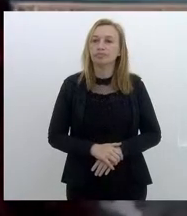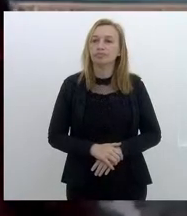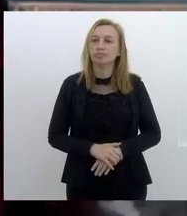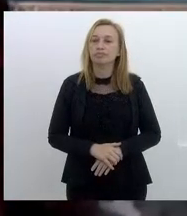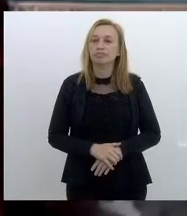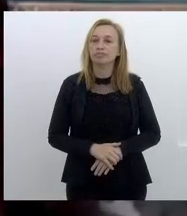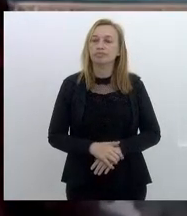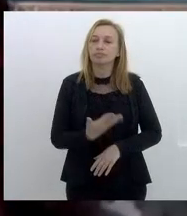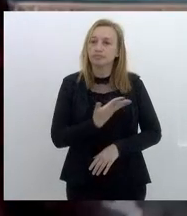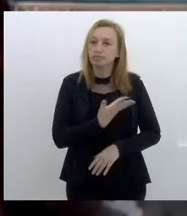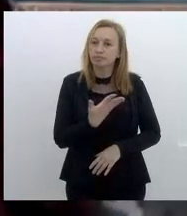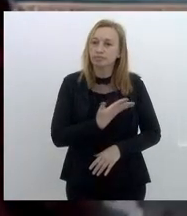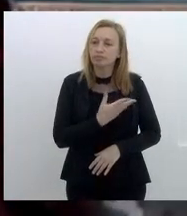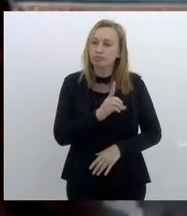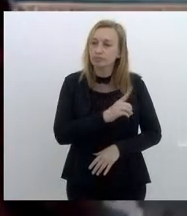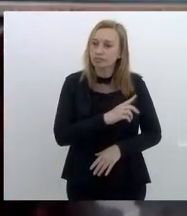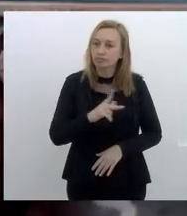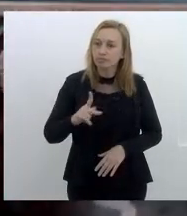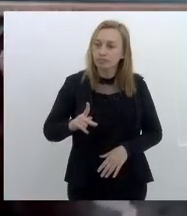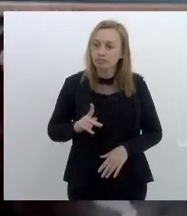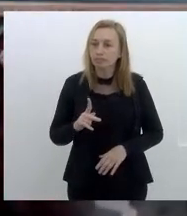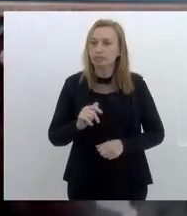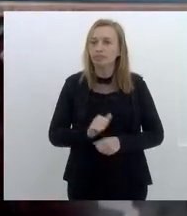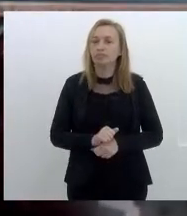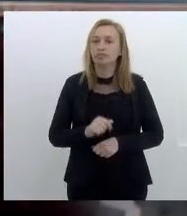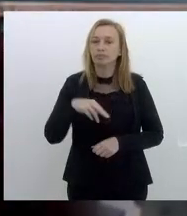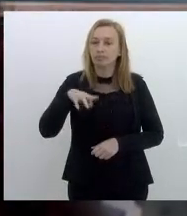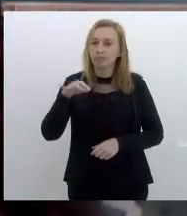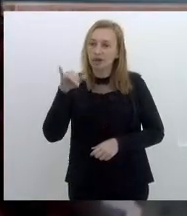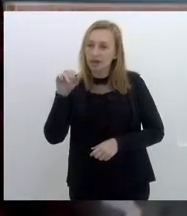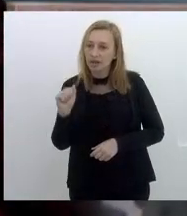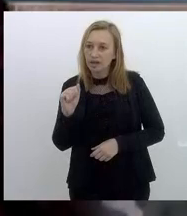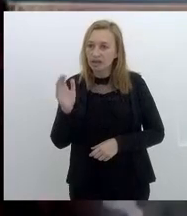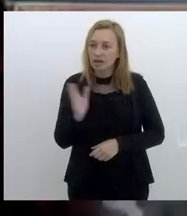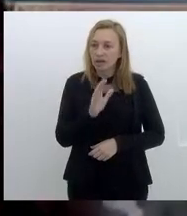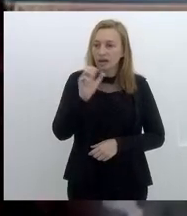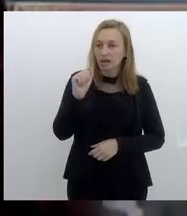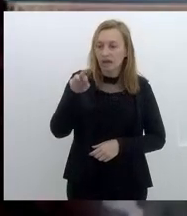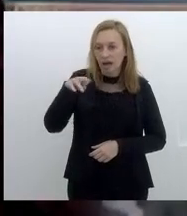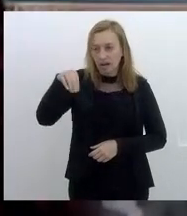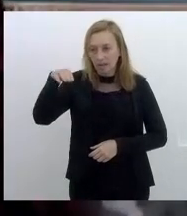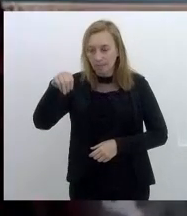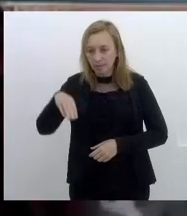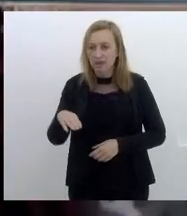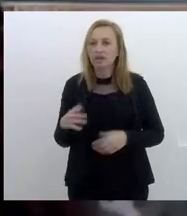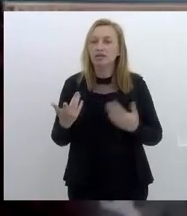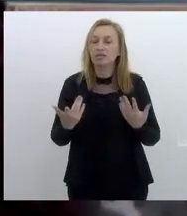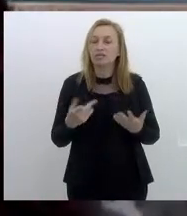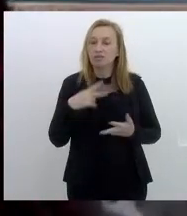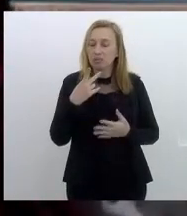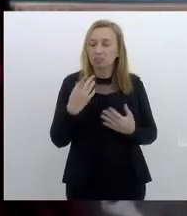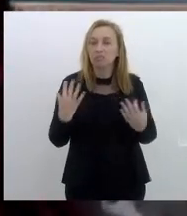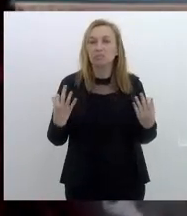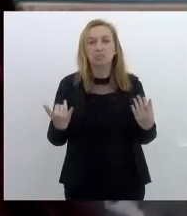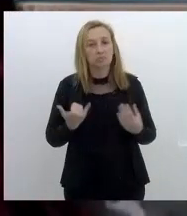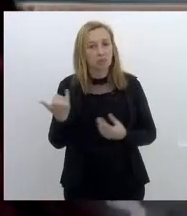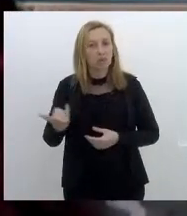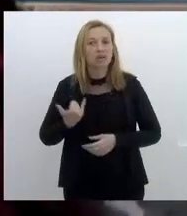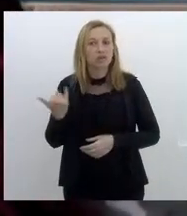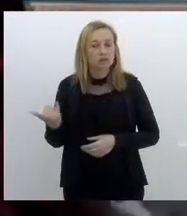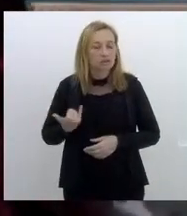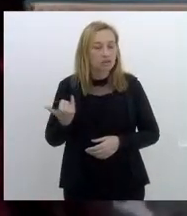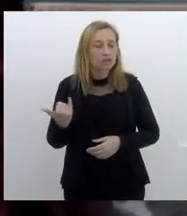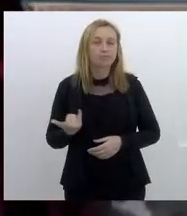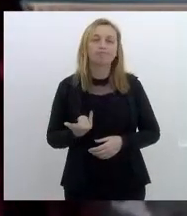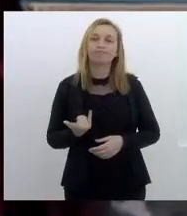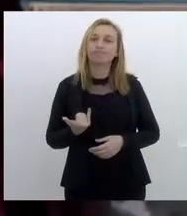querida defensora Maria Carmem que fez uma moderação importante cima